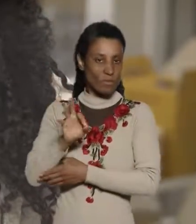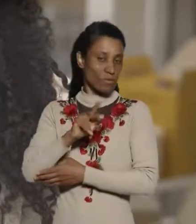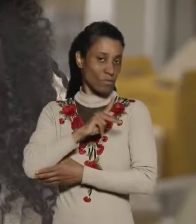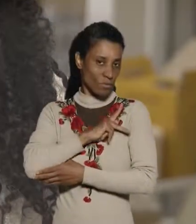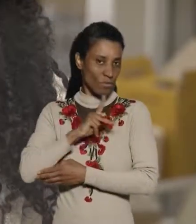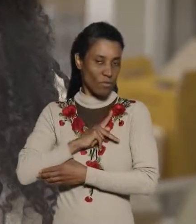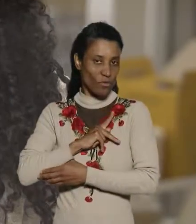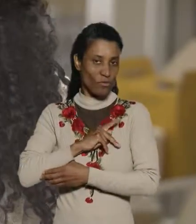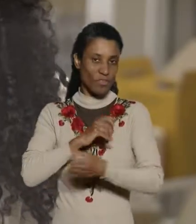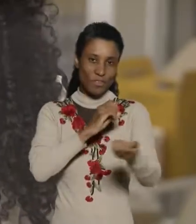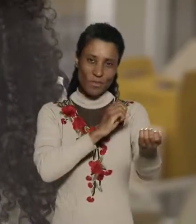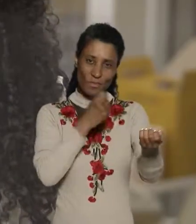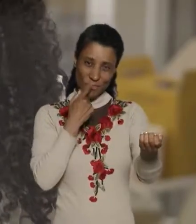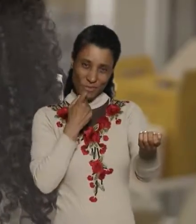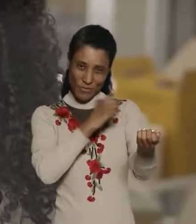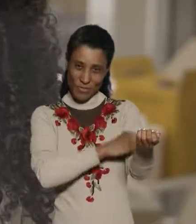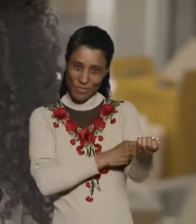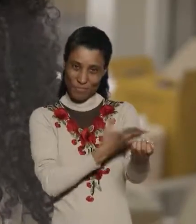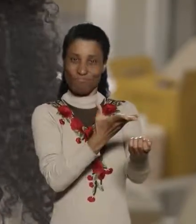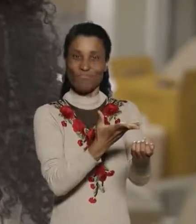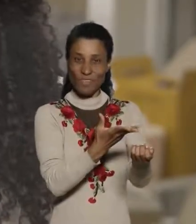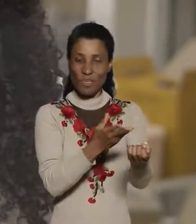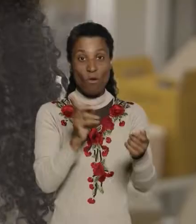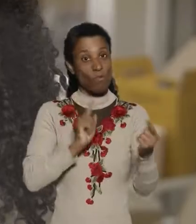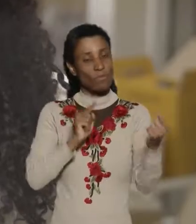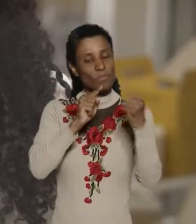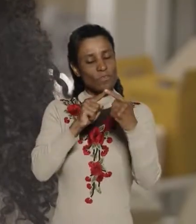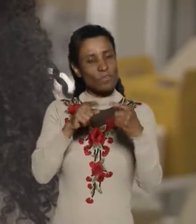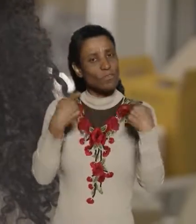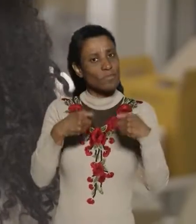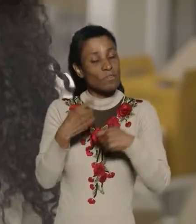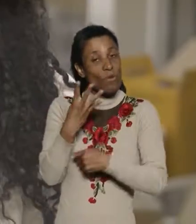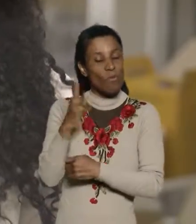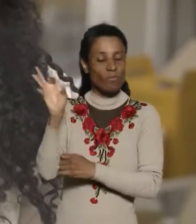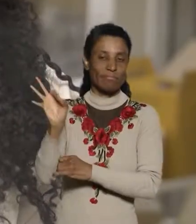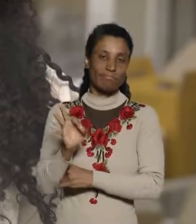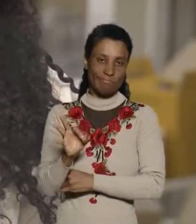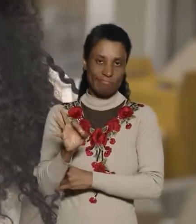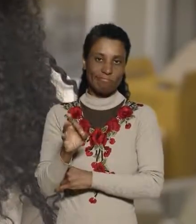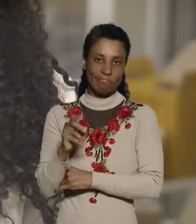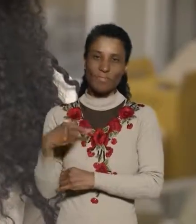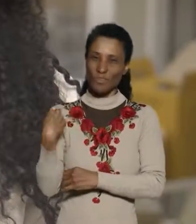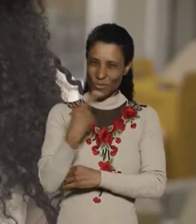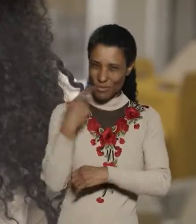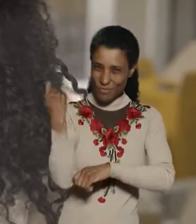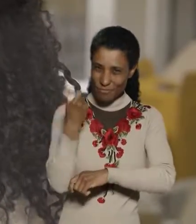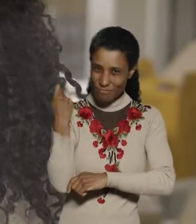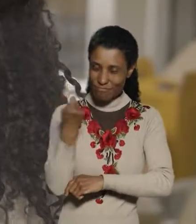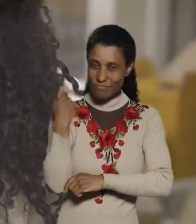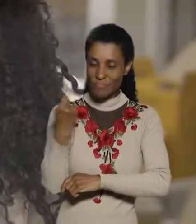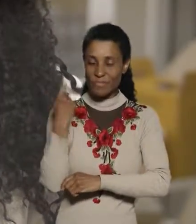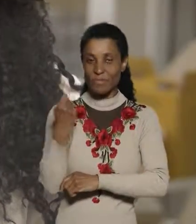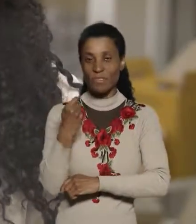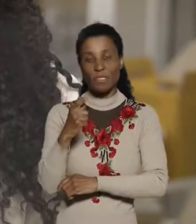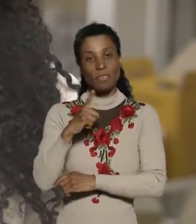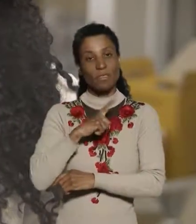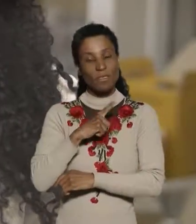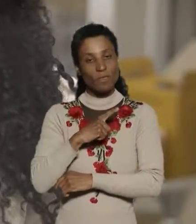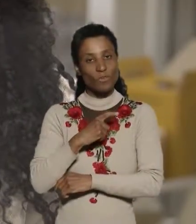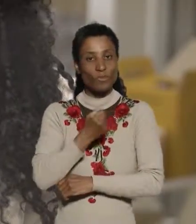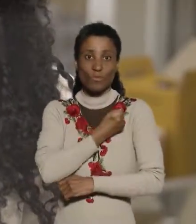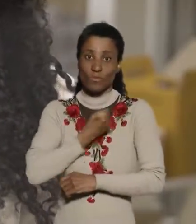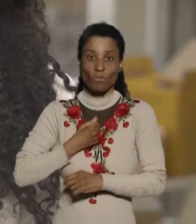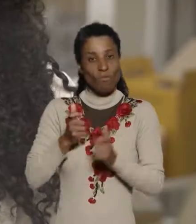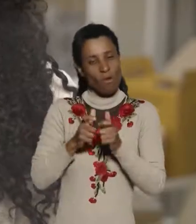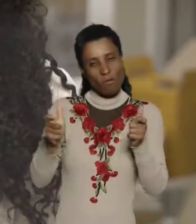população doadora de sangue, enquanto o nosso objetivo seria pelo menos 4%. Nós, no estado do Rio Grande do Sul, temos ainda um número à frente, em